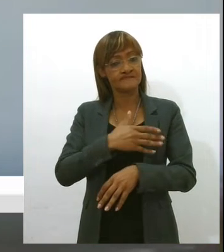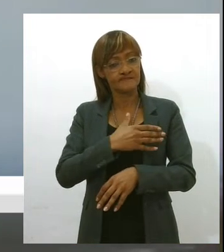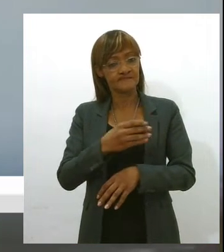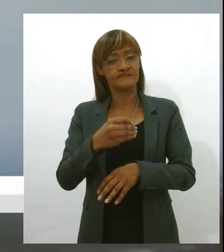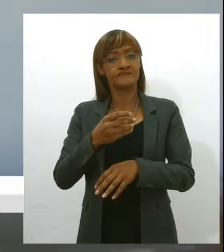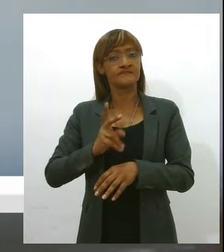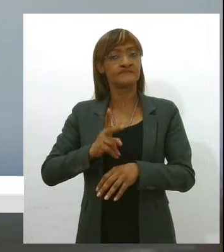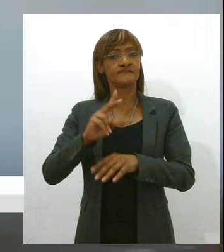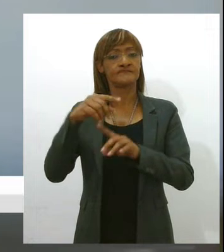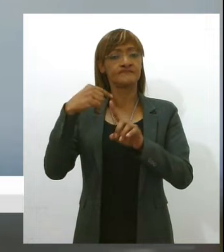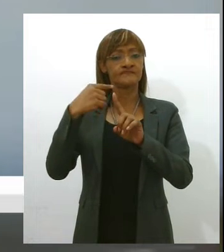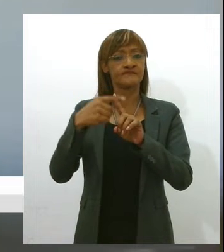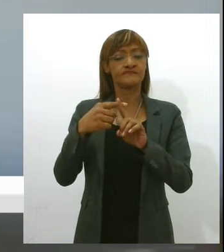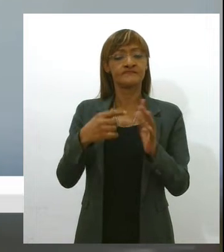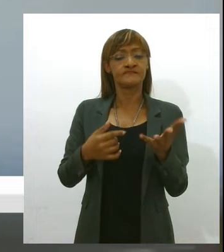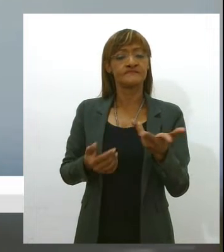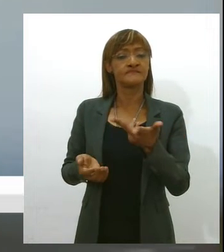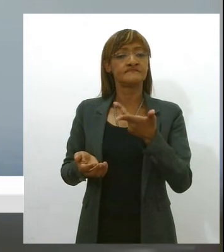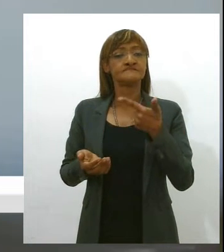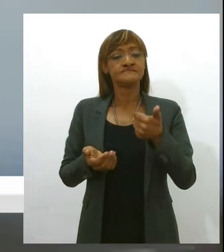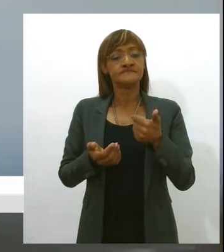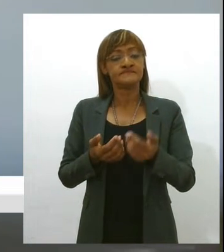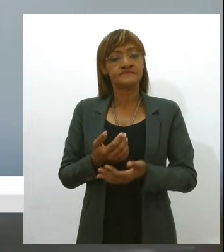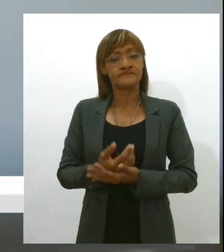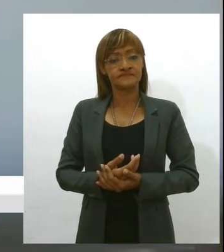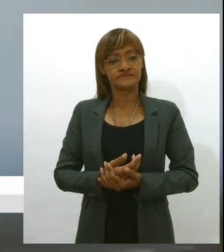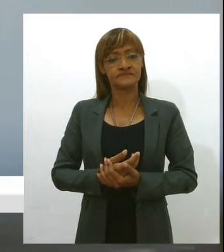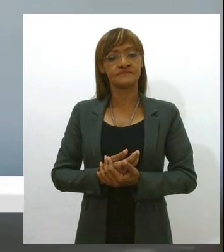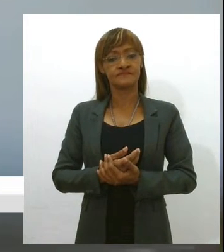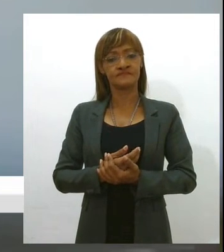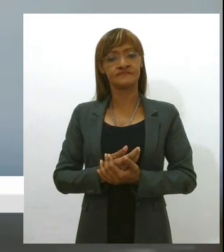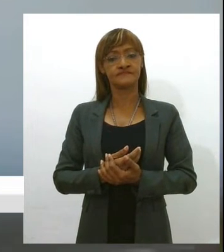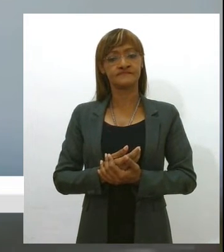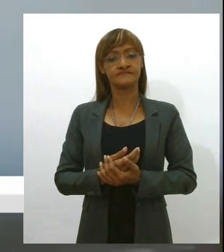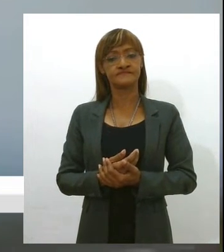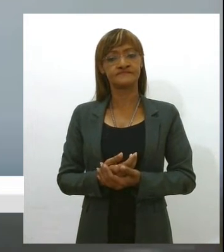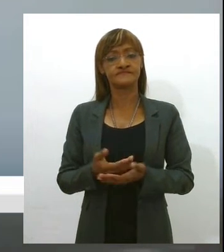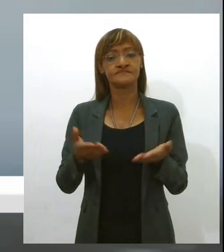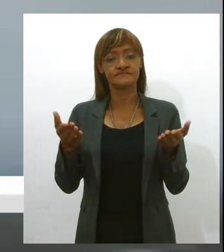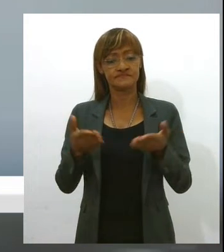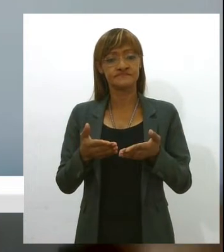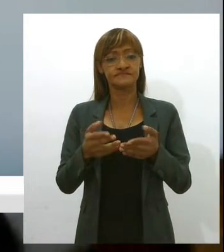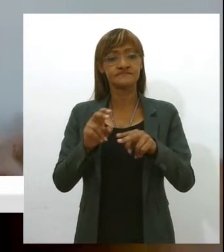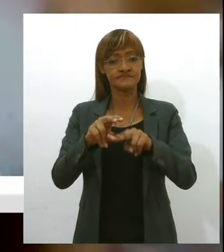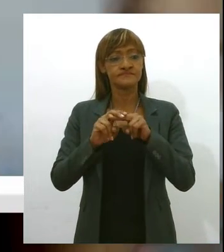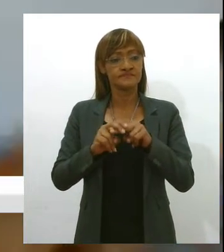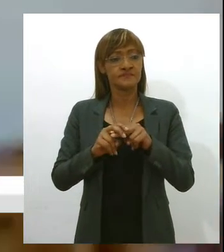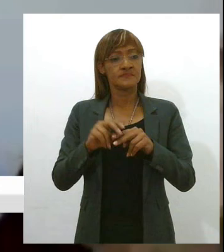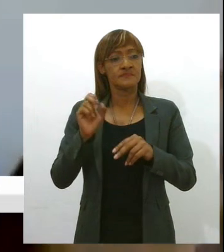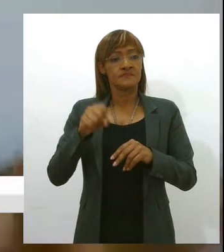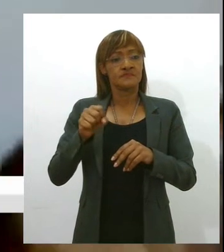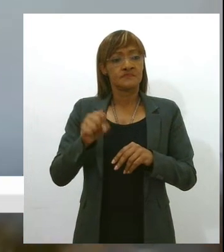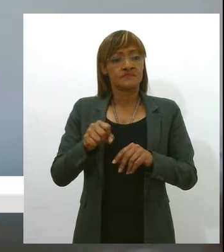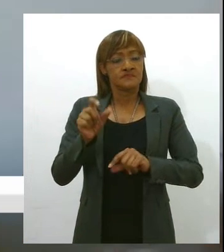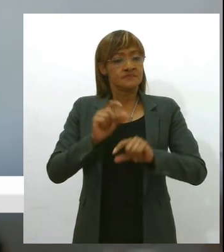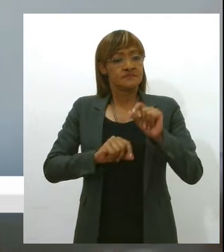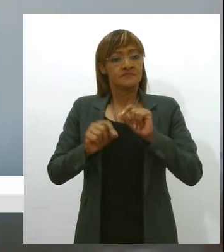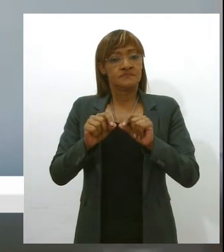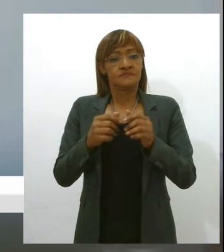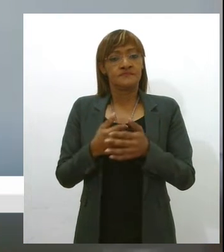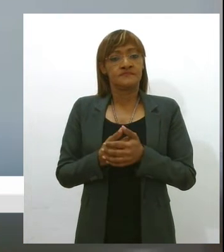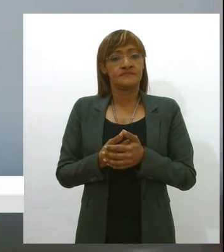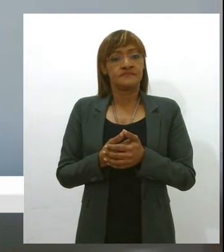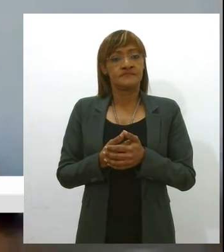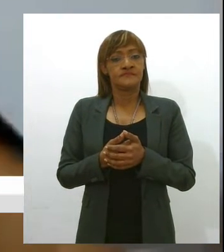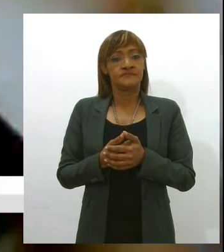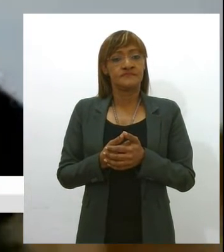forma, que reconstruir um pouco o termo. Por isso, sim, eu não gosto de usar esse termo paternidade responsável,